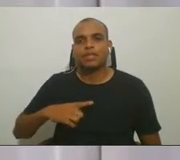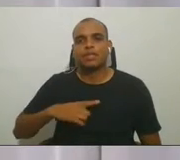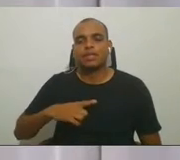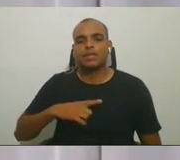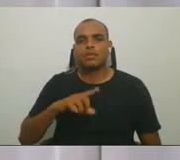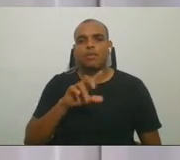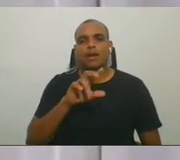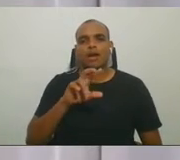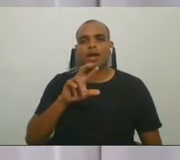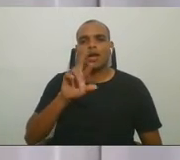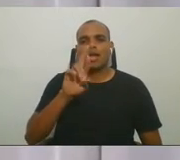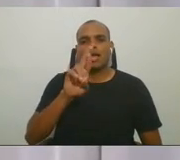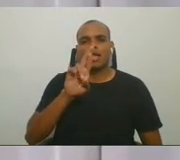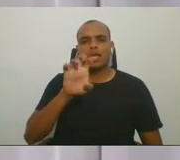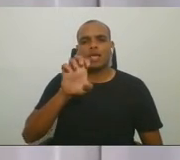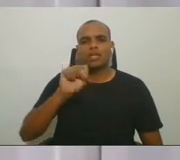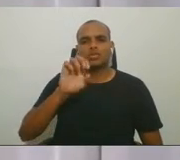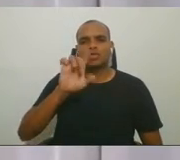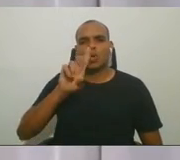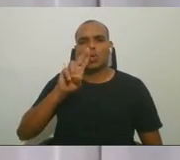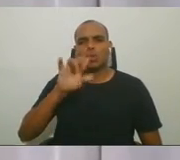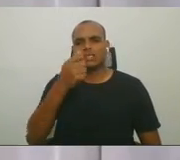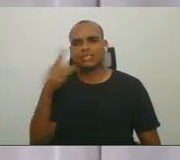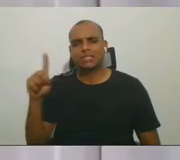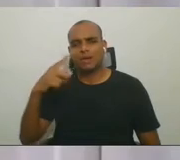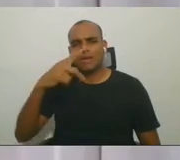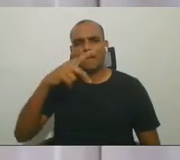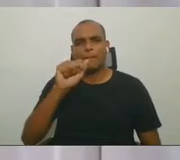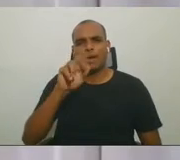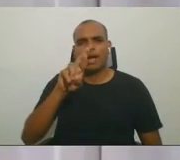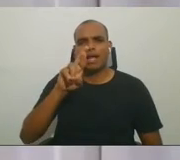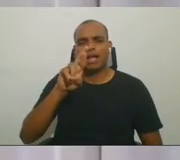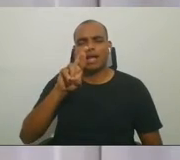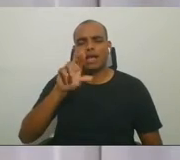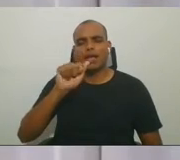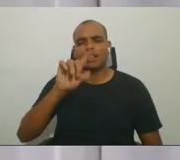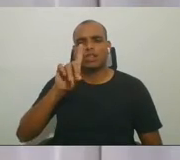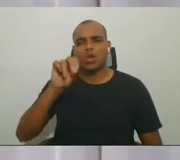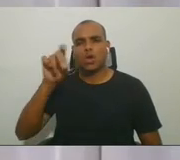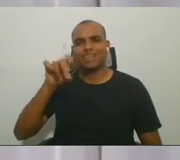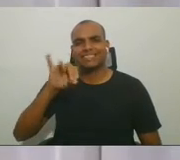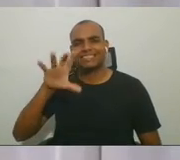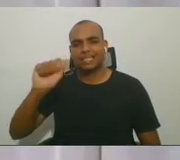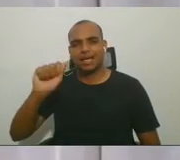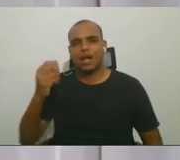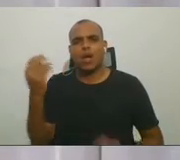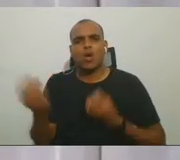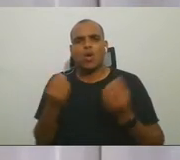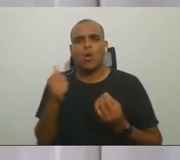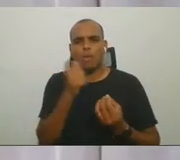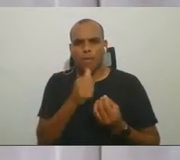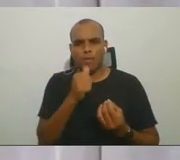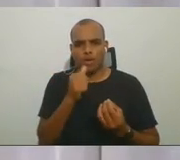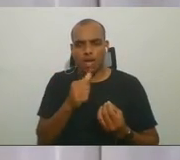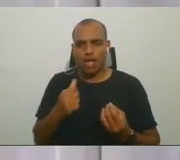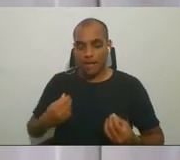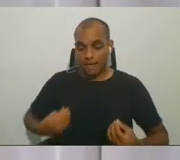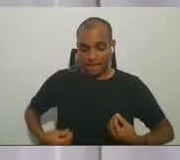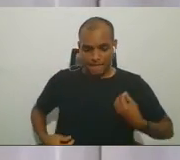paradoxica dos problemas que apresentavam as feministas, como conciliar a atividade econômica e a vida privada.